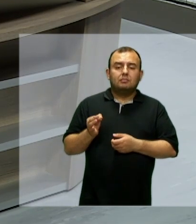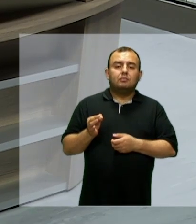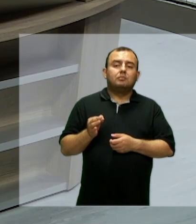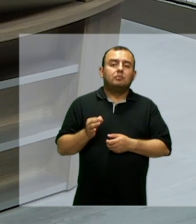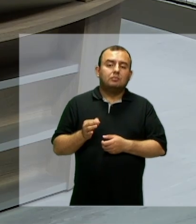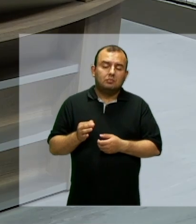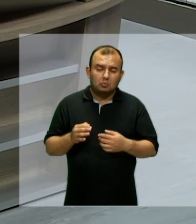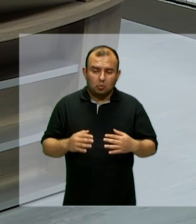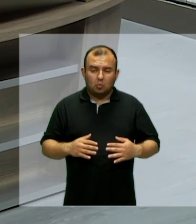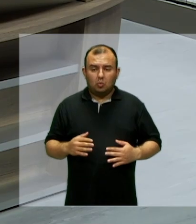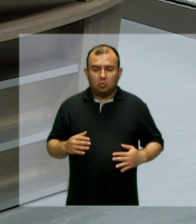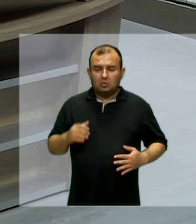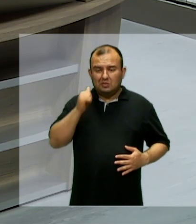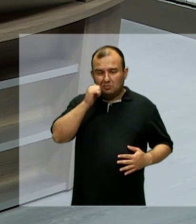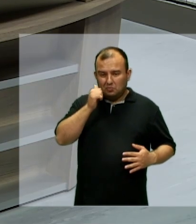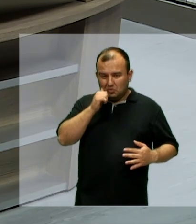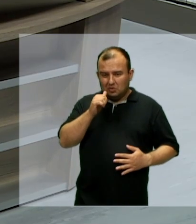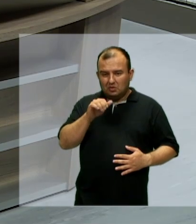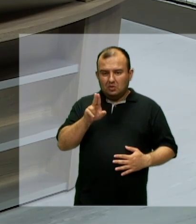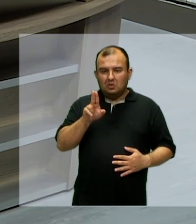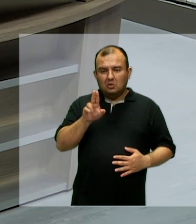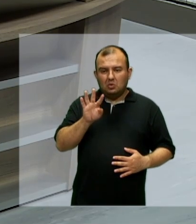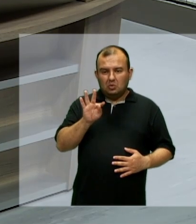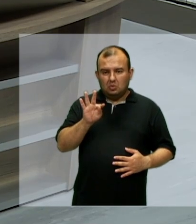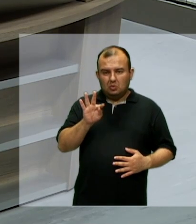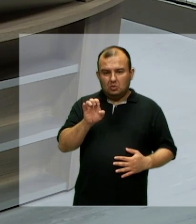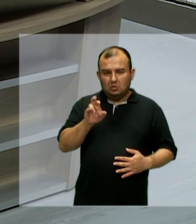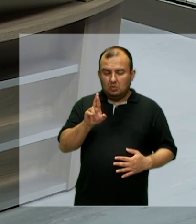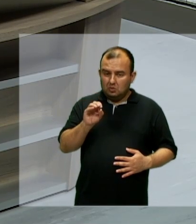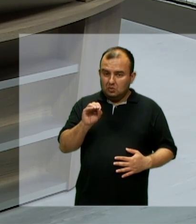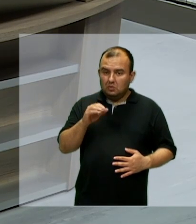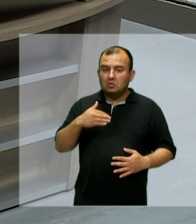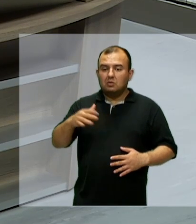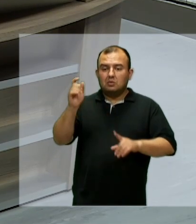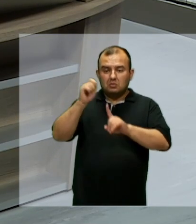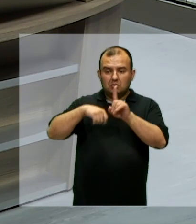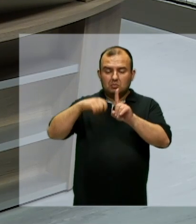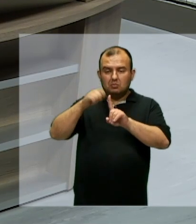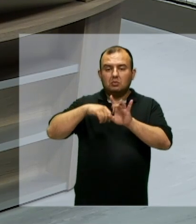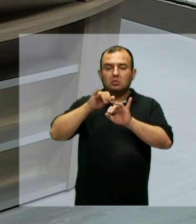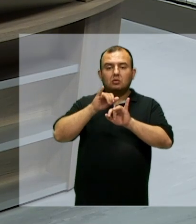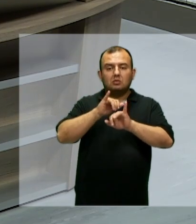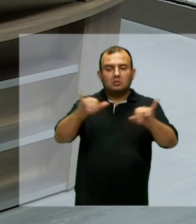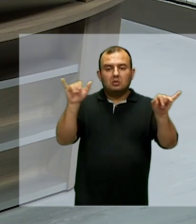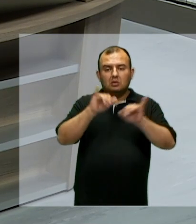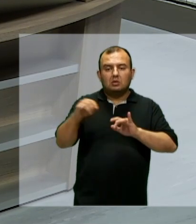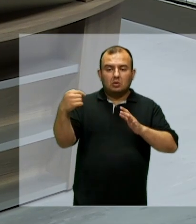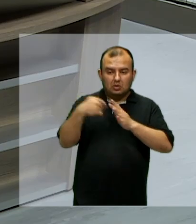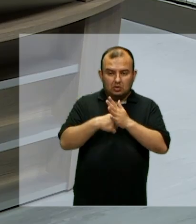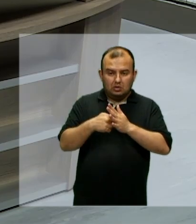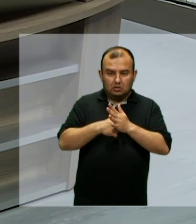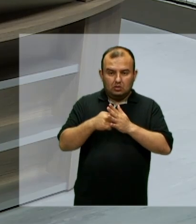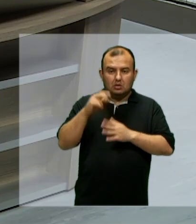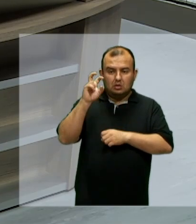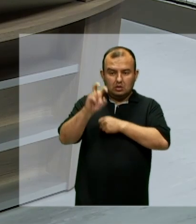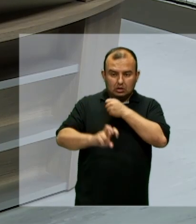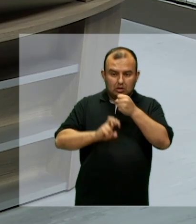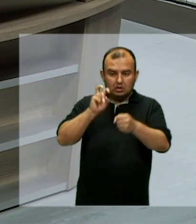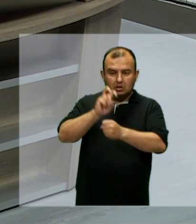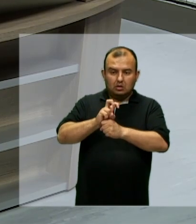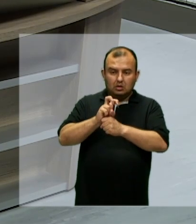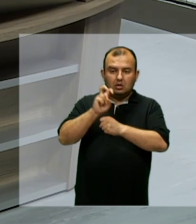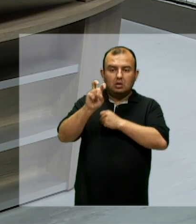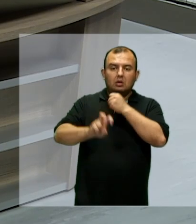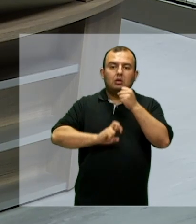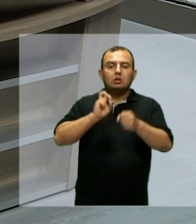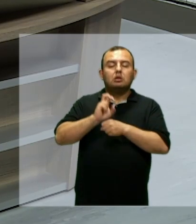do útero, a gente vai ter uma surpresa em breve aí nos meios de divulgação, que o exame vai ser feito a cada 5 anos,